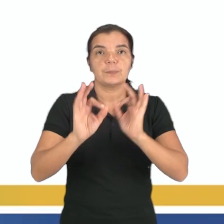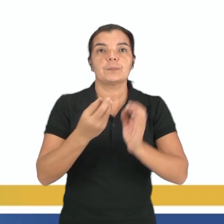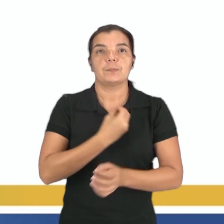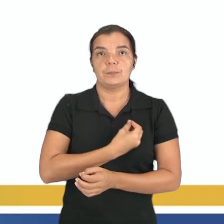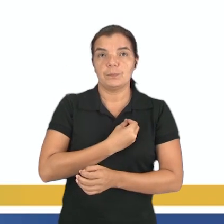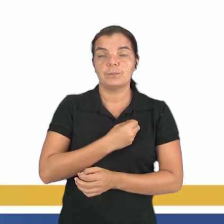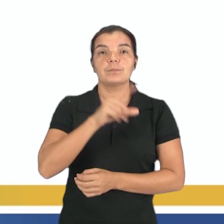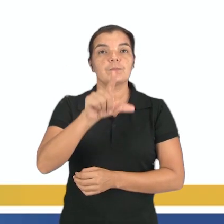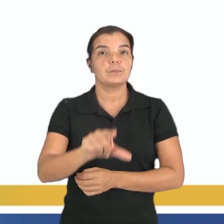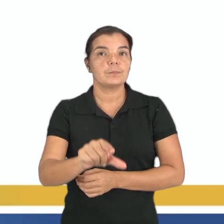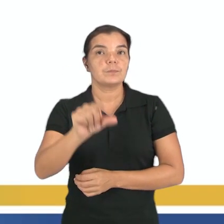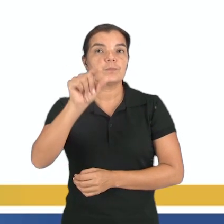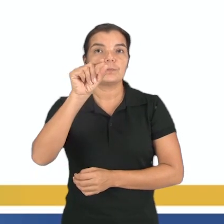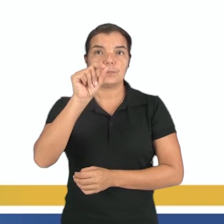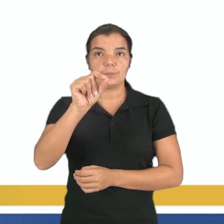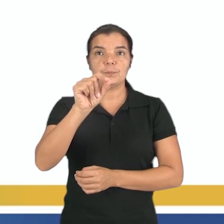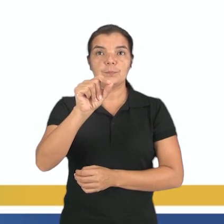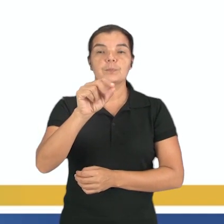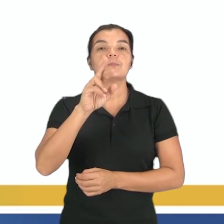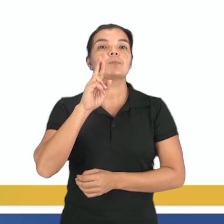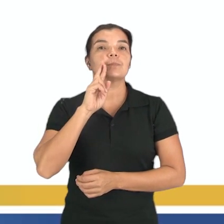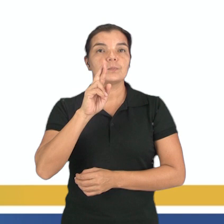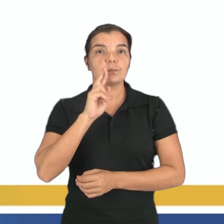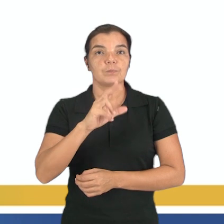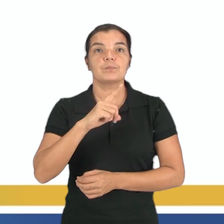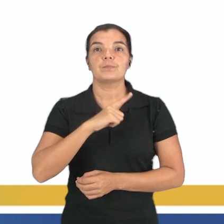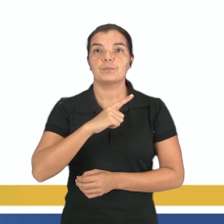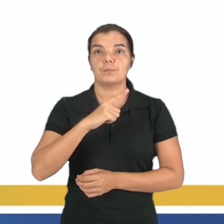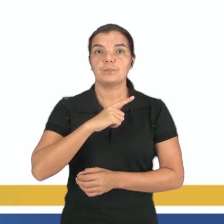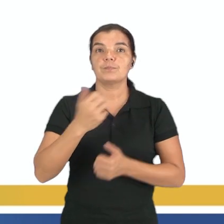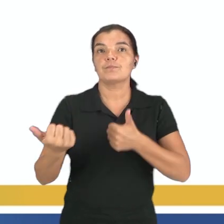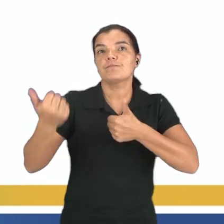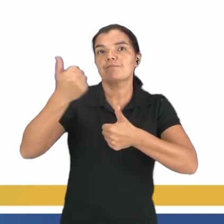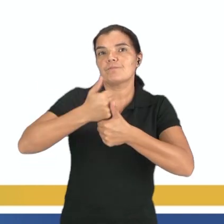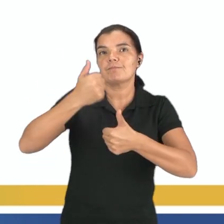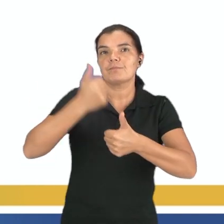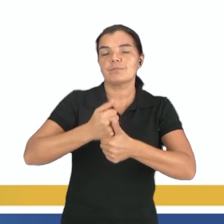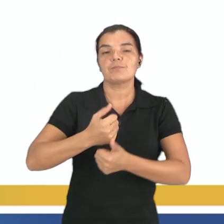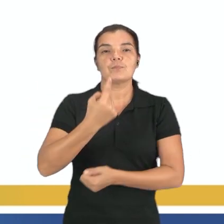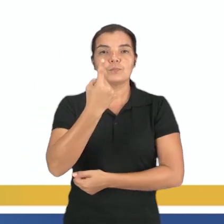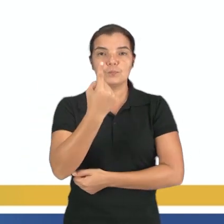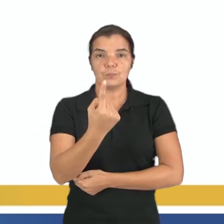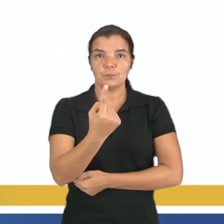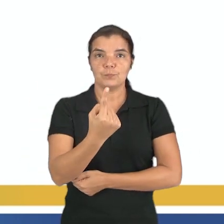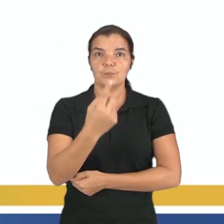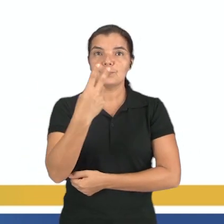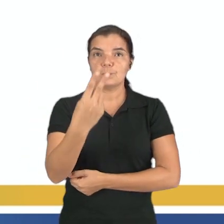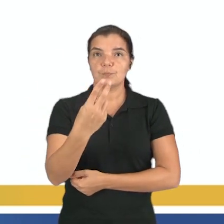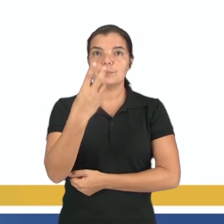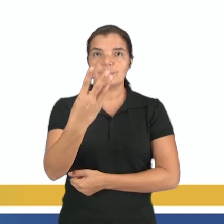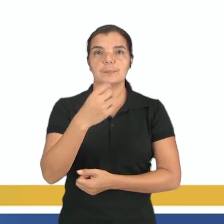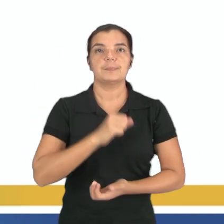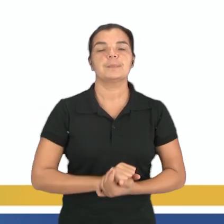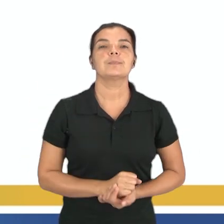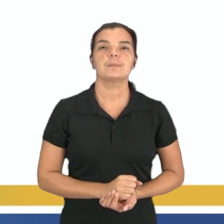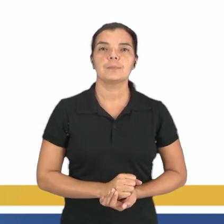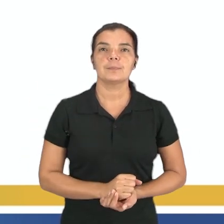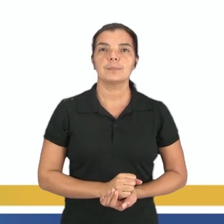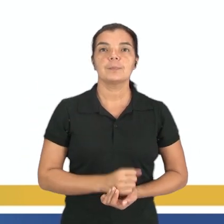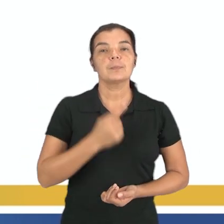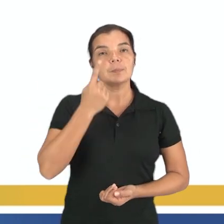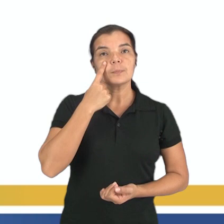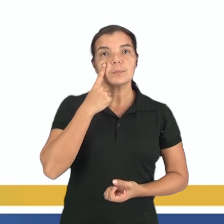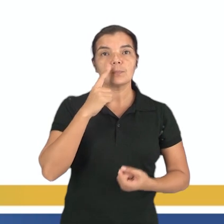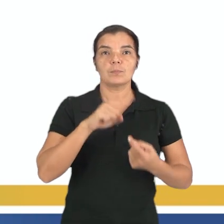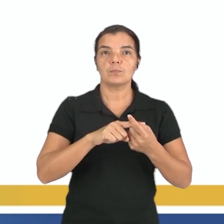organização de um ser vivo e marque a alternativa que contém os termos que substituem adequadamente os números 1, 2 e 3. Então a